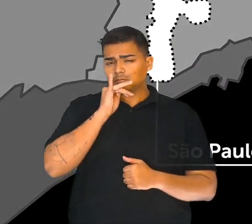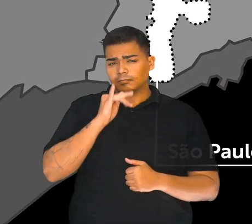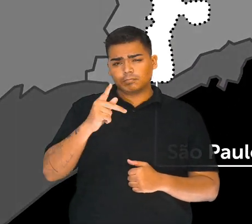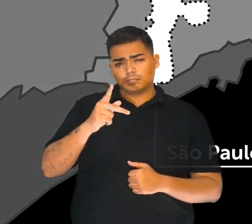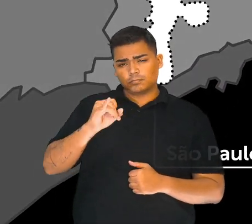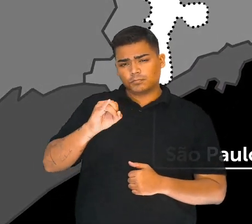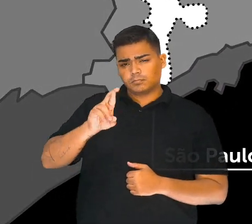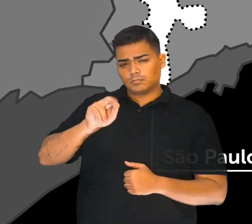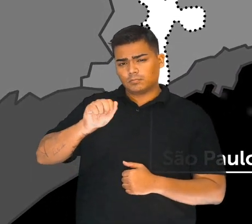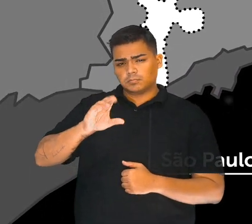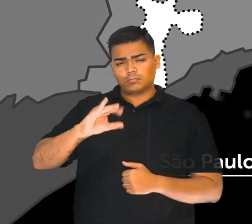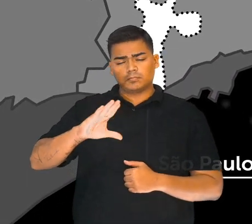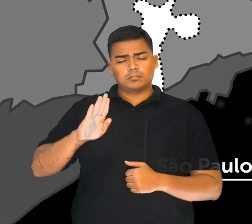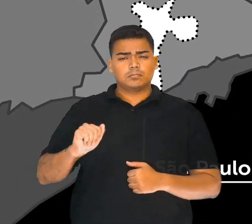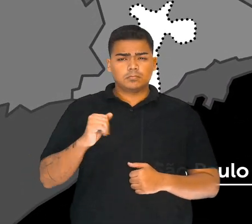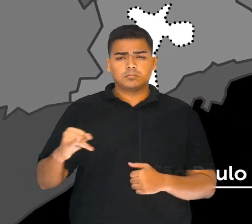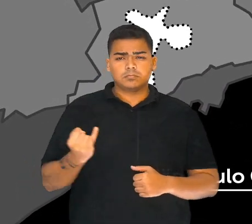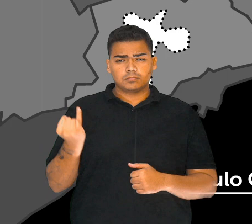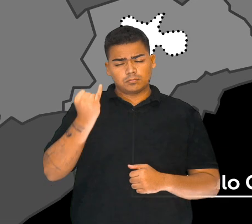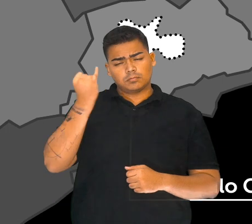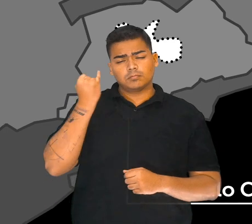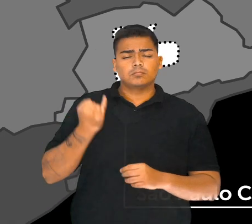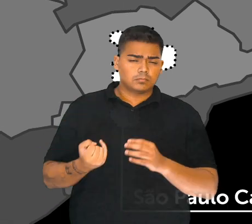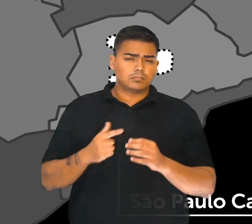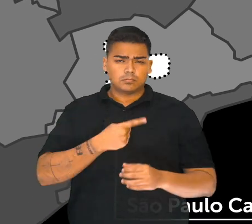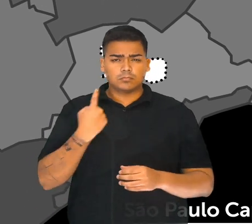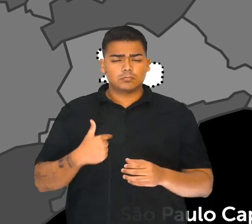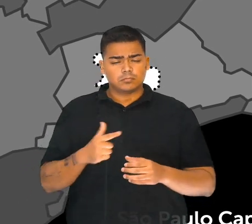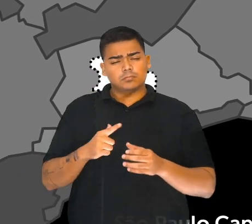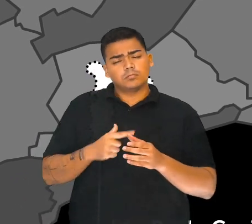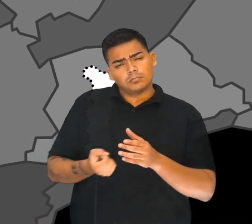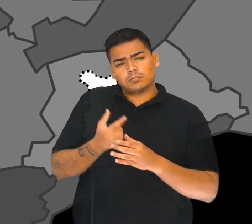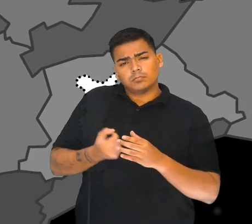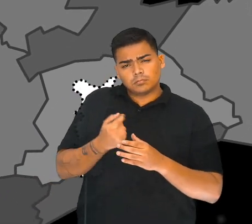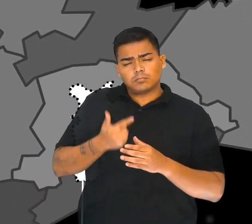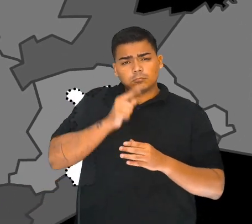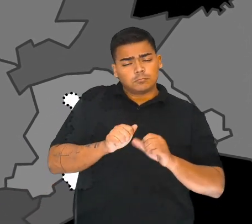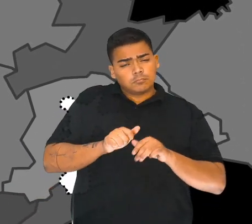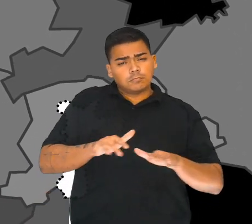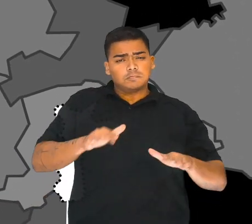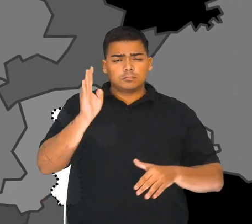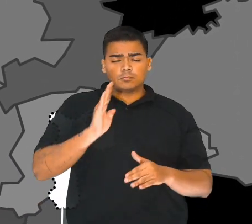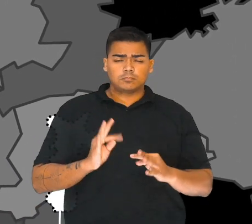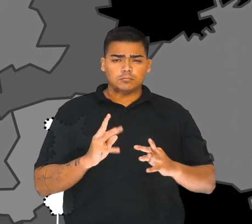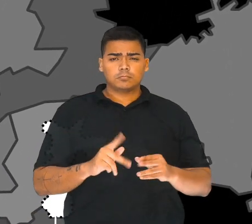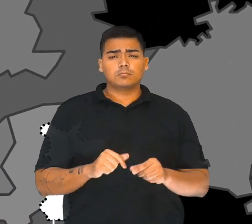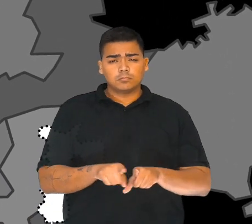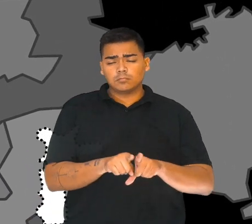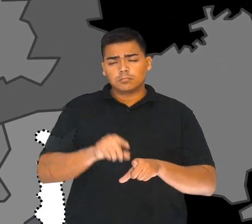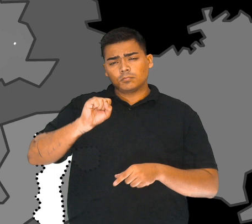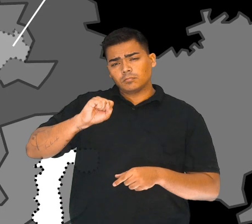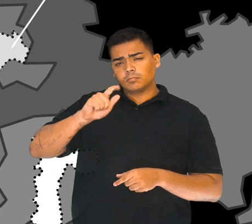Então Piracicaba é um grande polo, e é toda a região, para agrotechs. E a gente tem startups ali vendendo para o Brasil inteiro. A gente vai para São Carlos